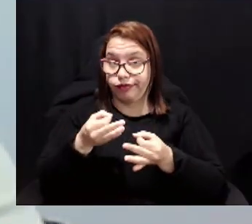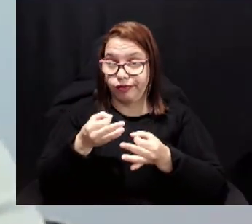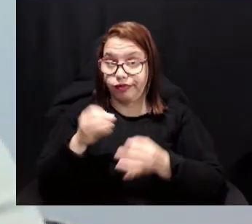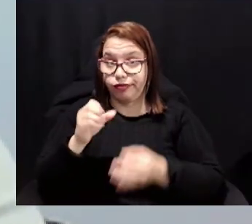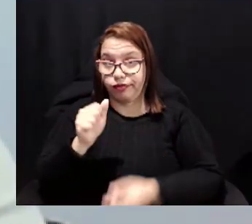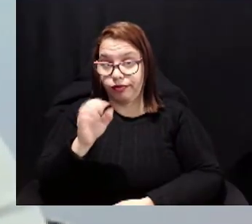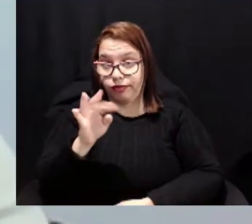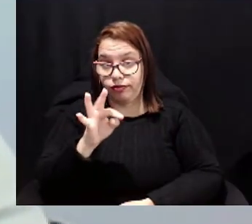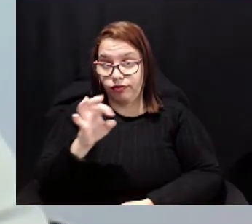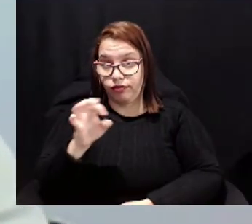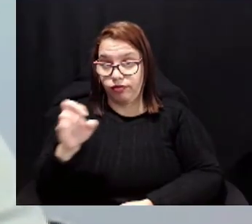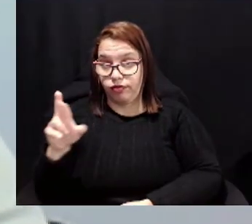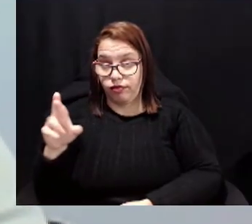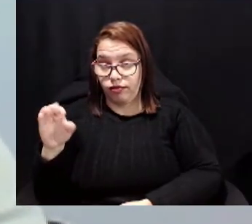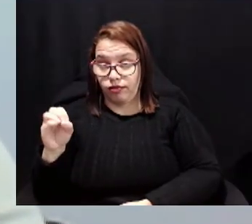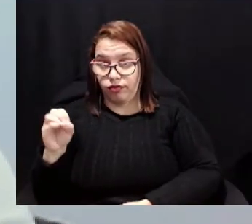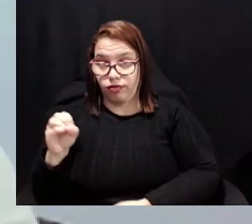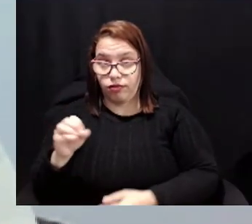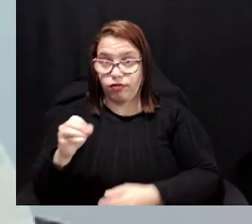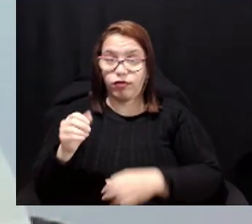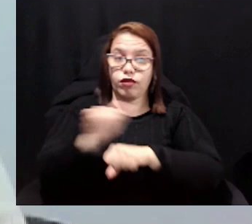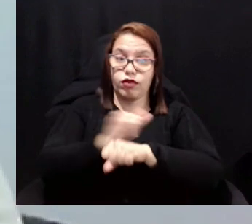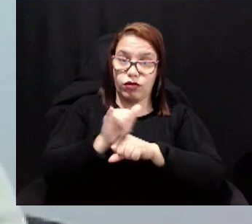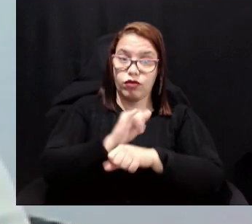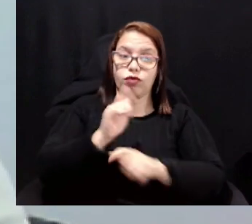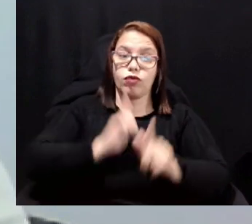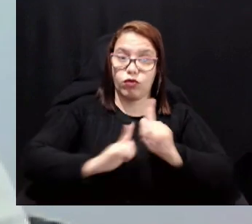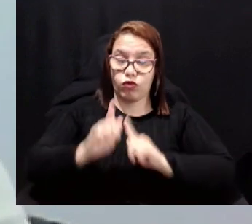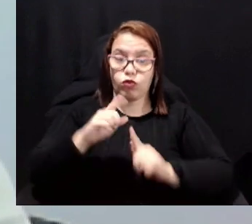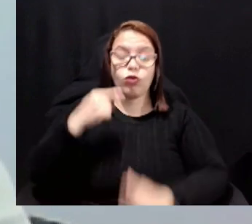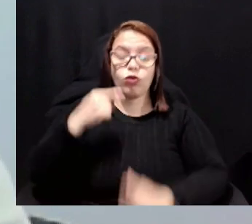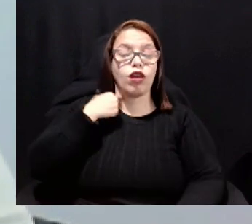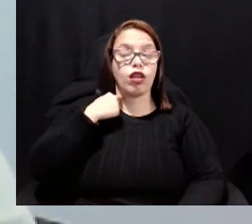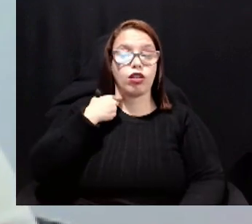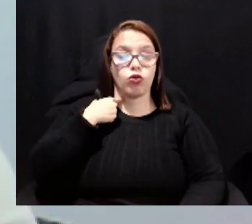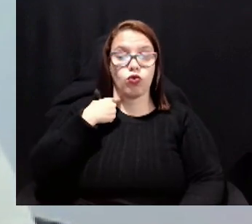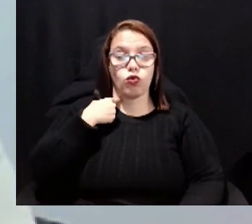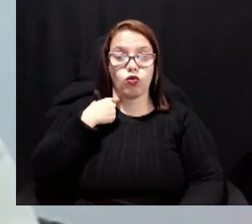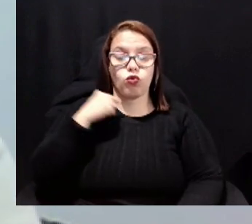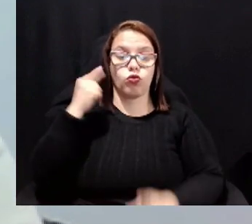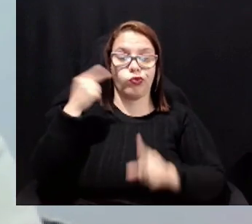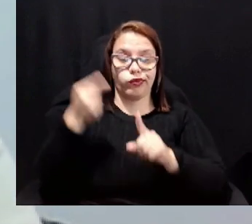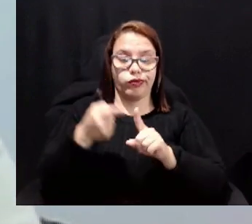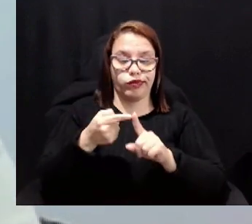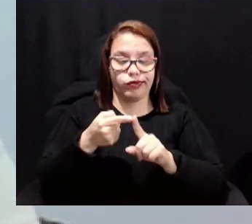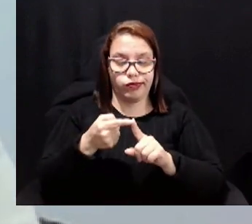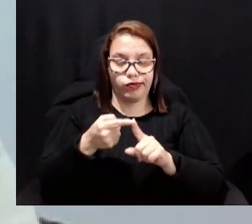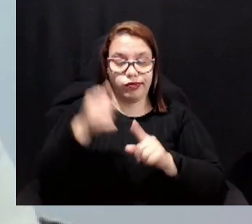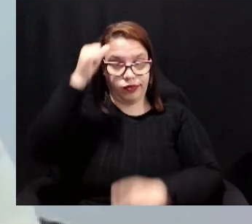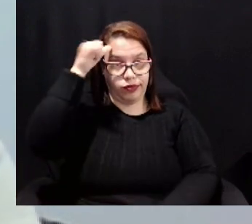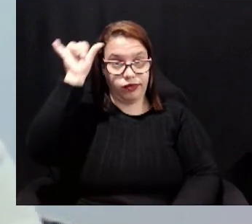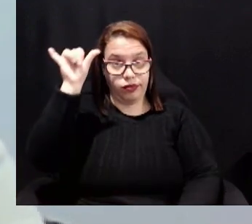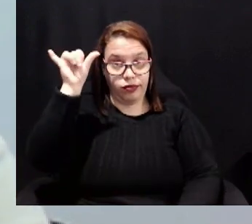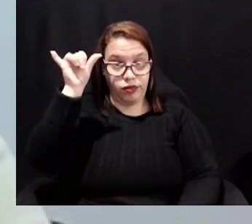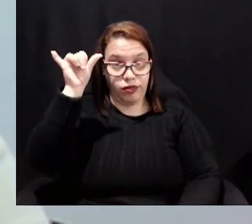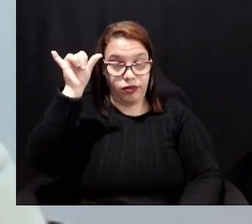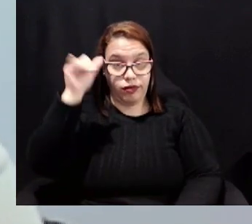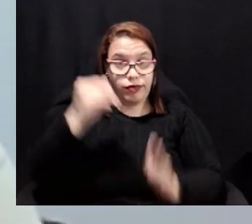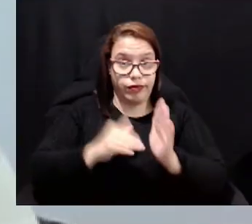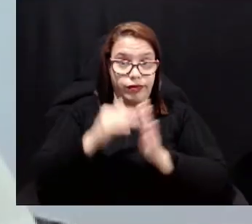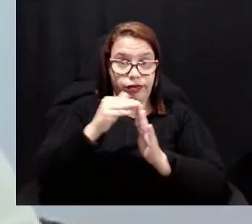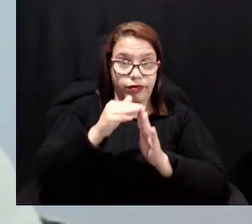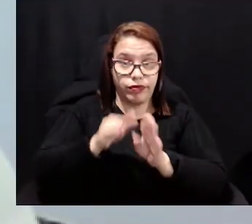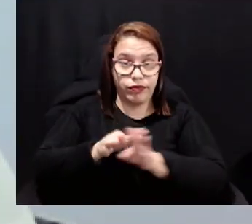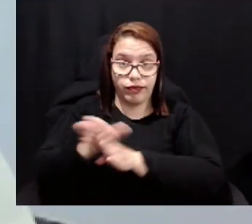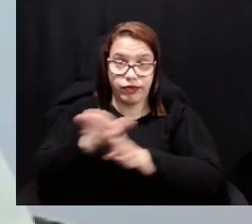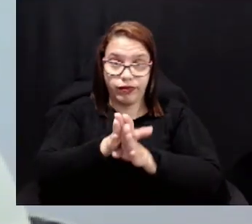Perfeito. O aterro zero, ele é uma estratégia de gestão de resíduos que tem como objetivo evitar ao